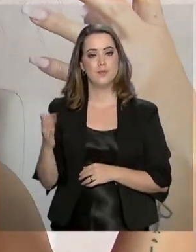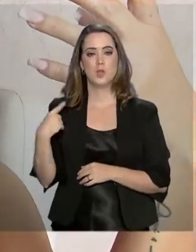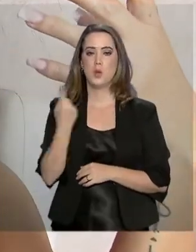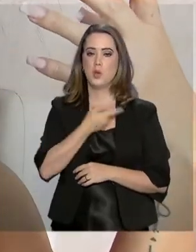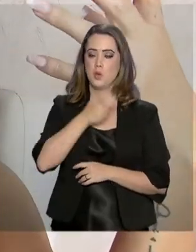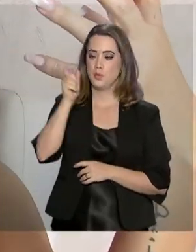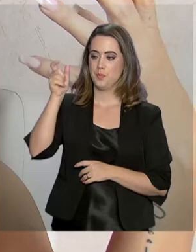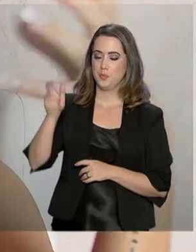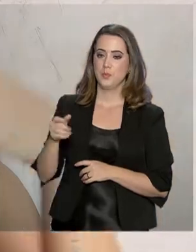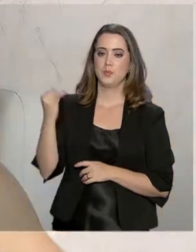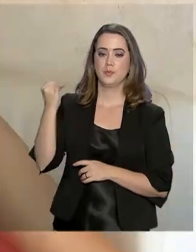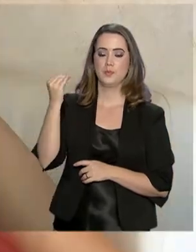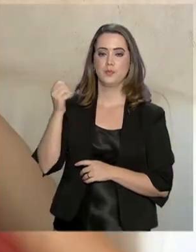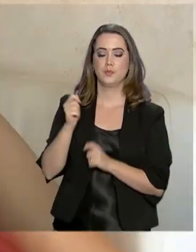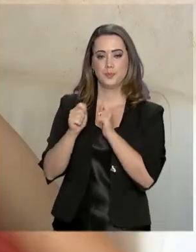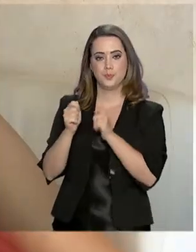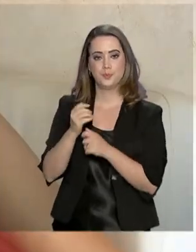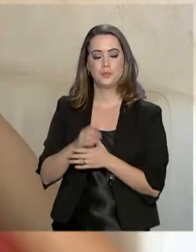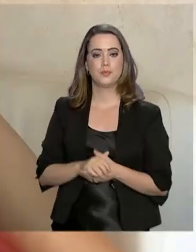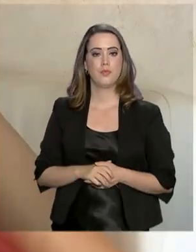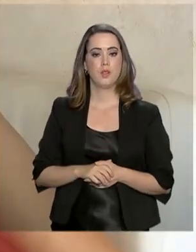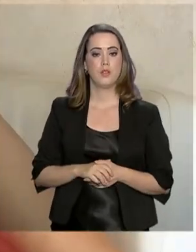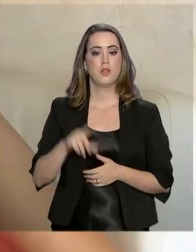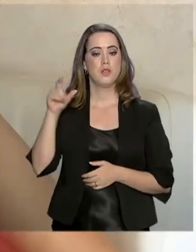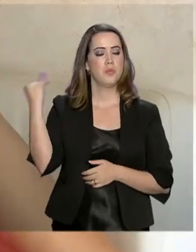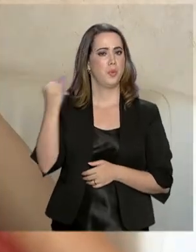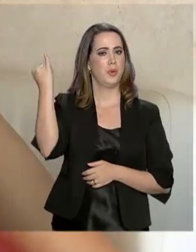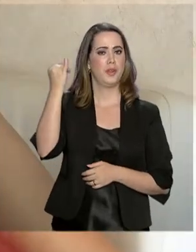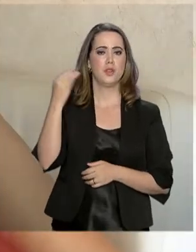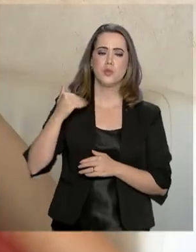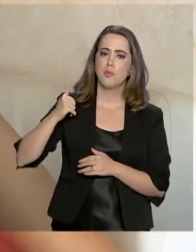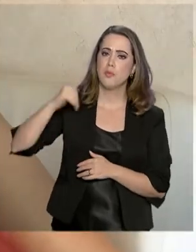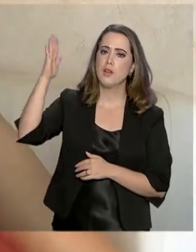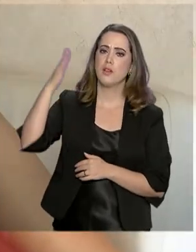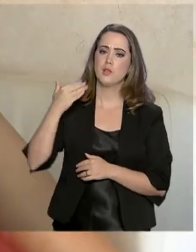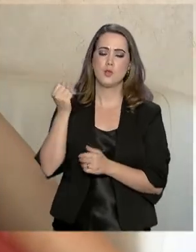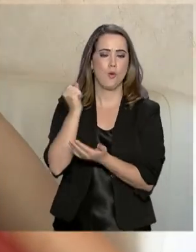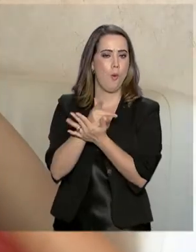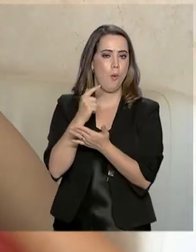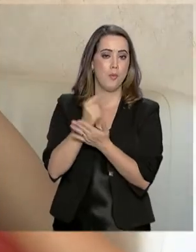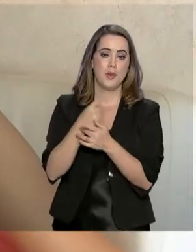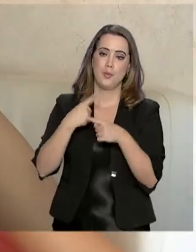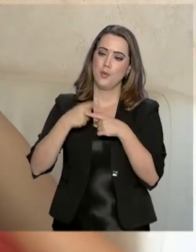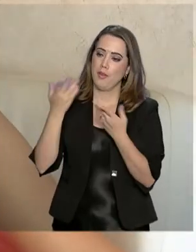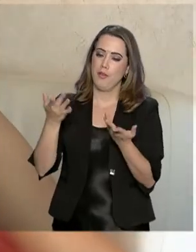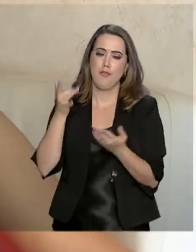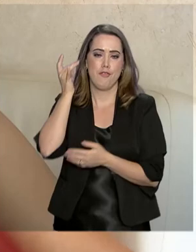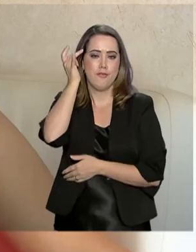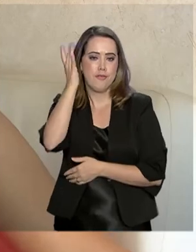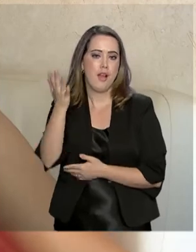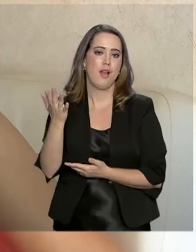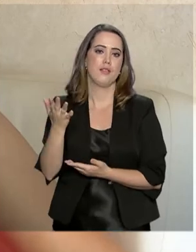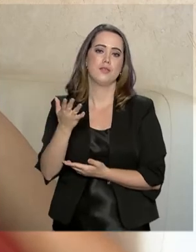nossa personagem Suzy. Com certeza aumentará, eu irei fazer mais compras, porque dessa forma